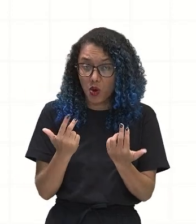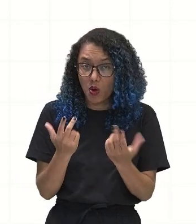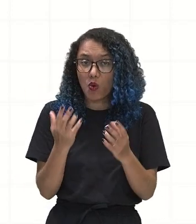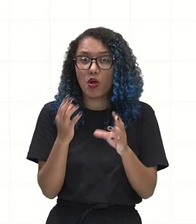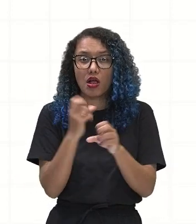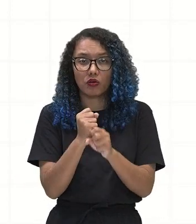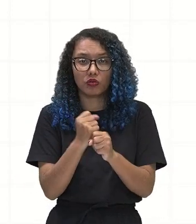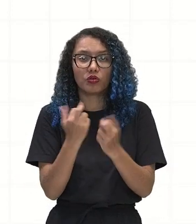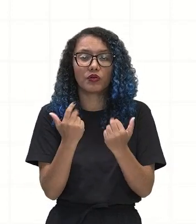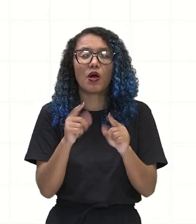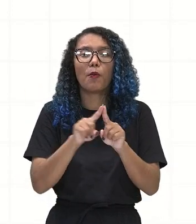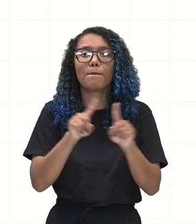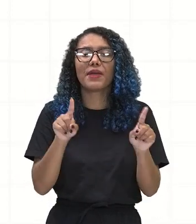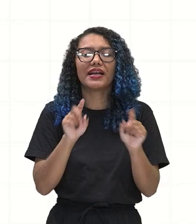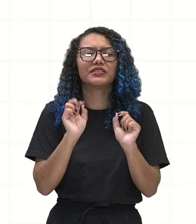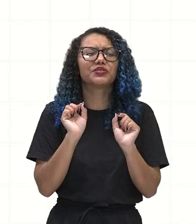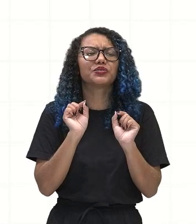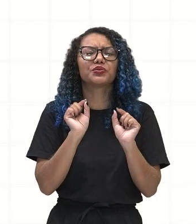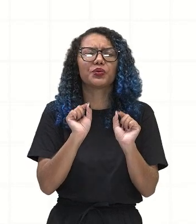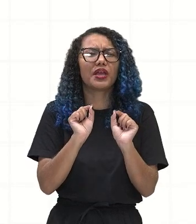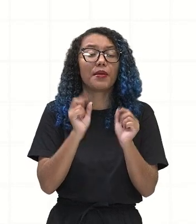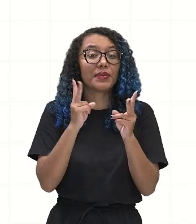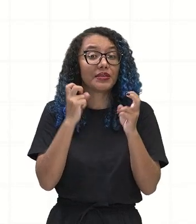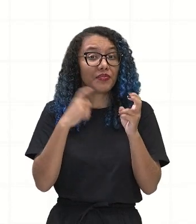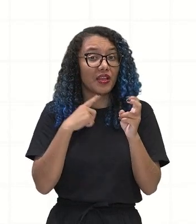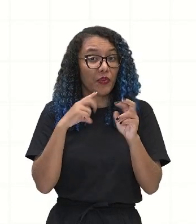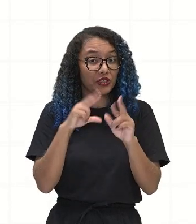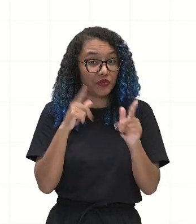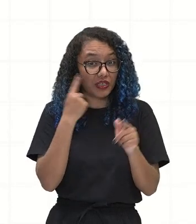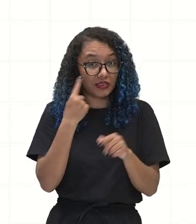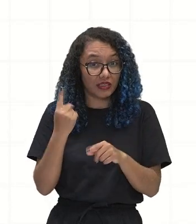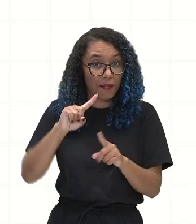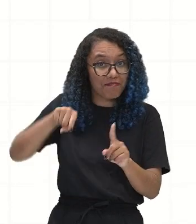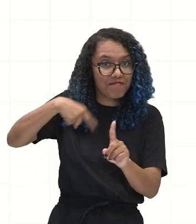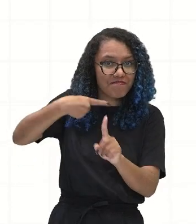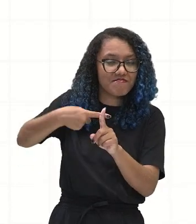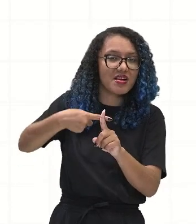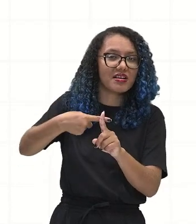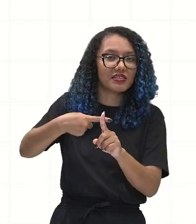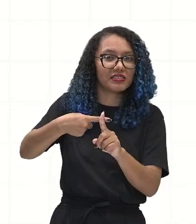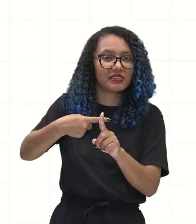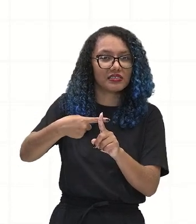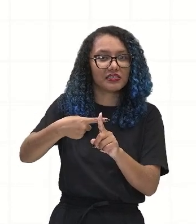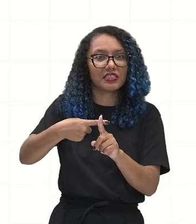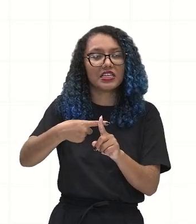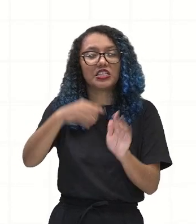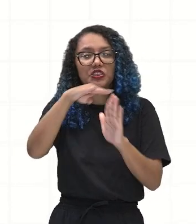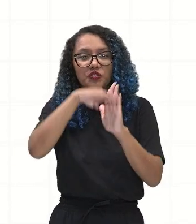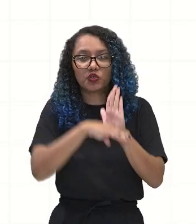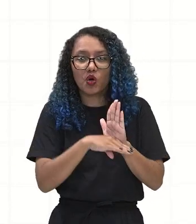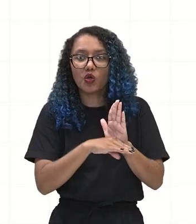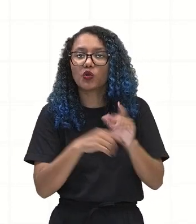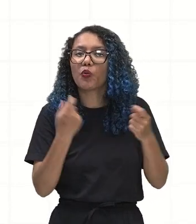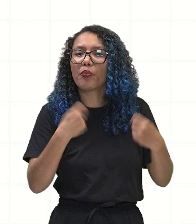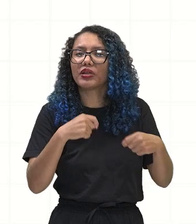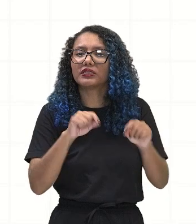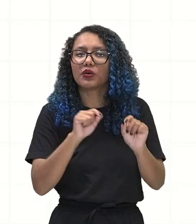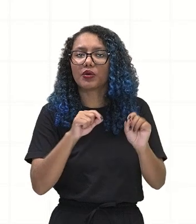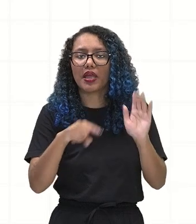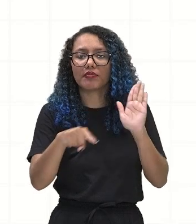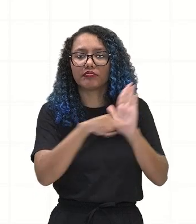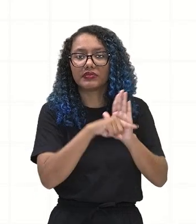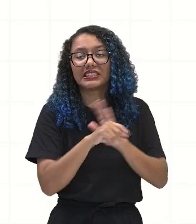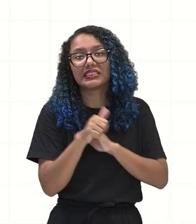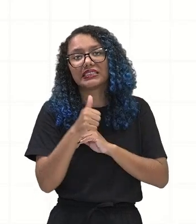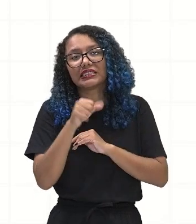nós temos uma soma, né? No desconto, nós temos que descontar, estamos recebendo um desconto. Se é R$1.000,